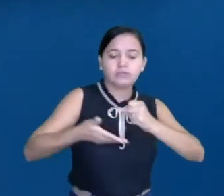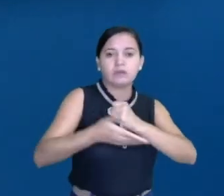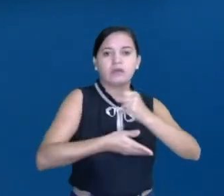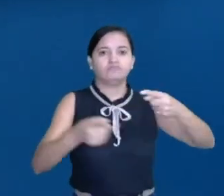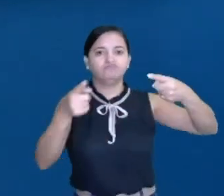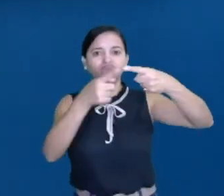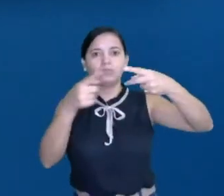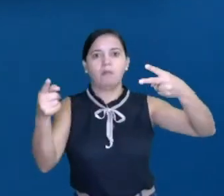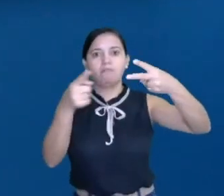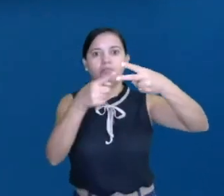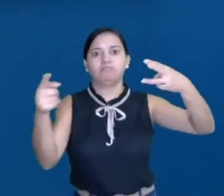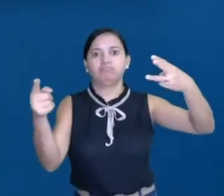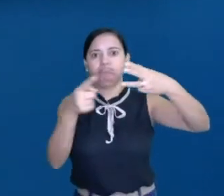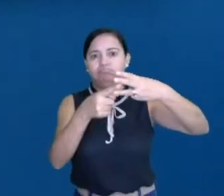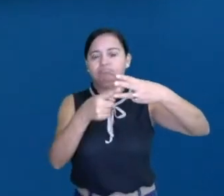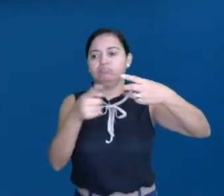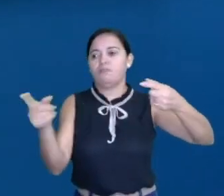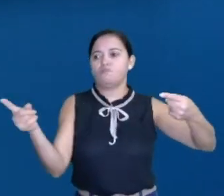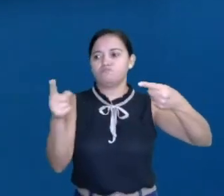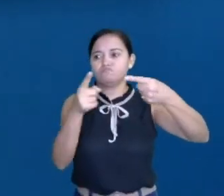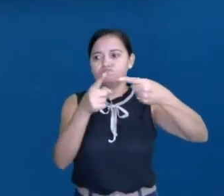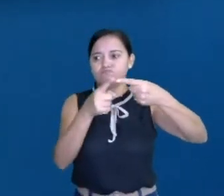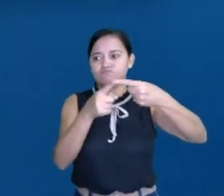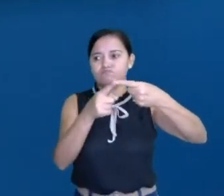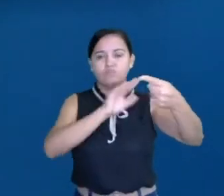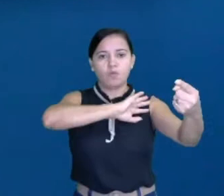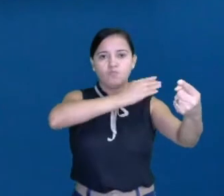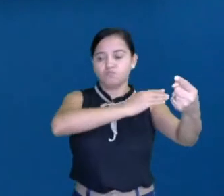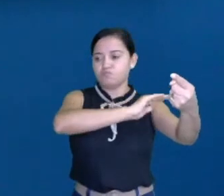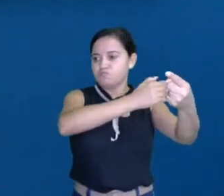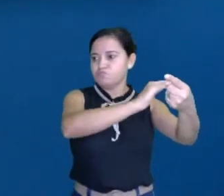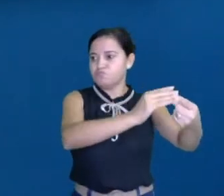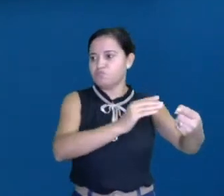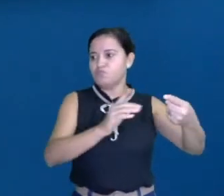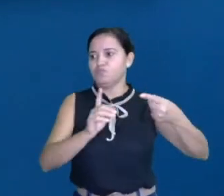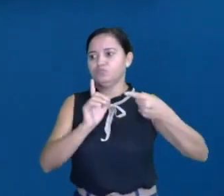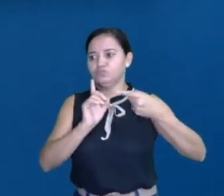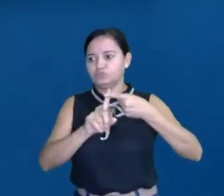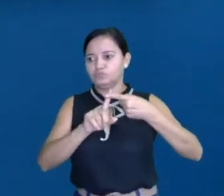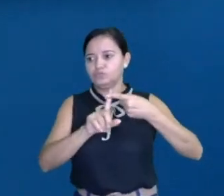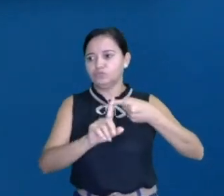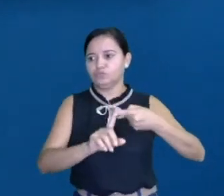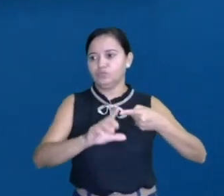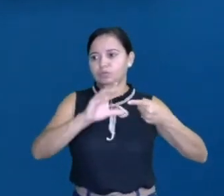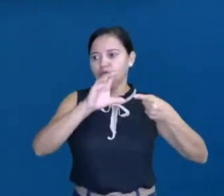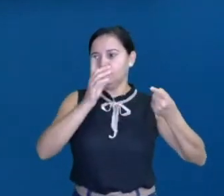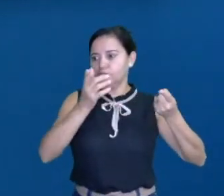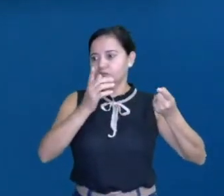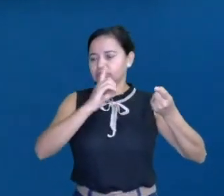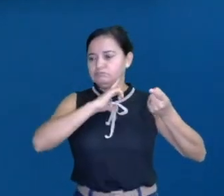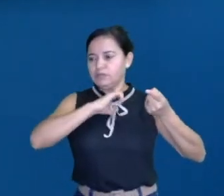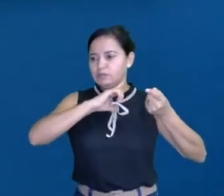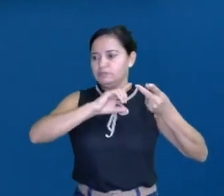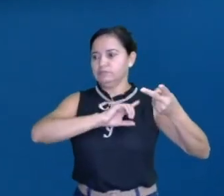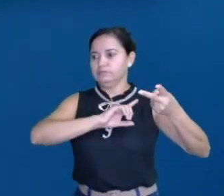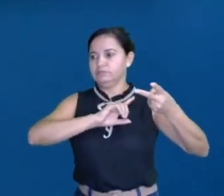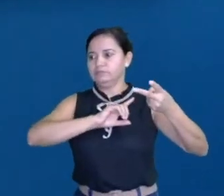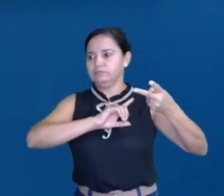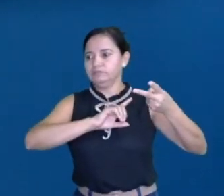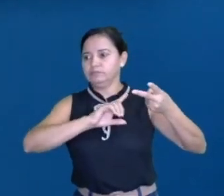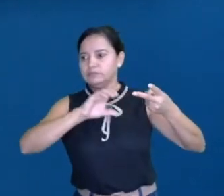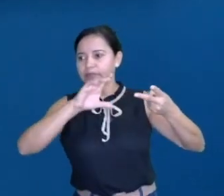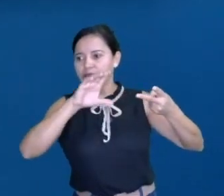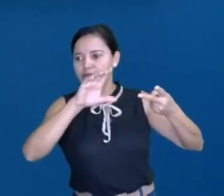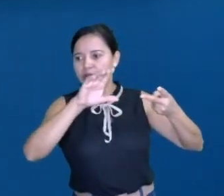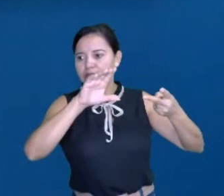tipos de tecido muscular. O músculo estriado esquelético, o músculo estriado